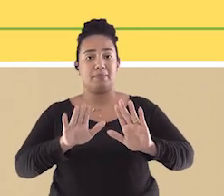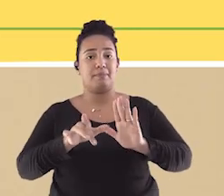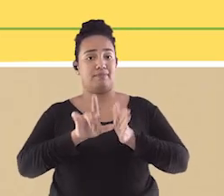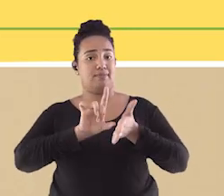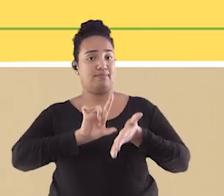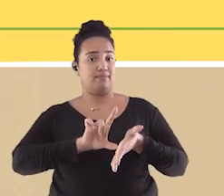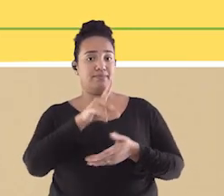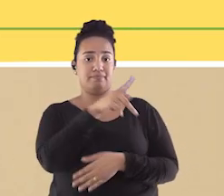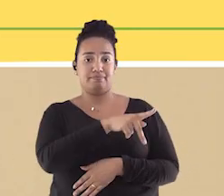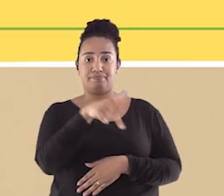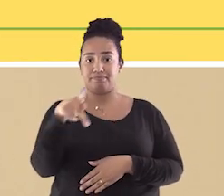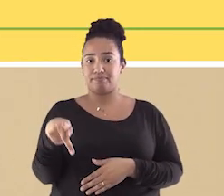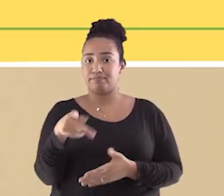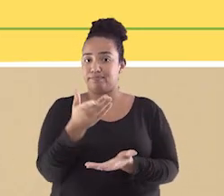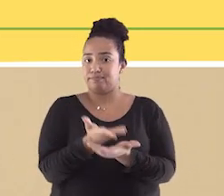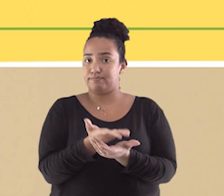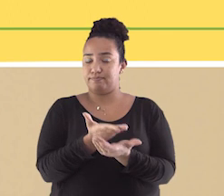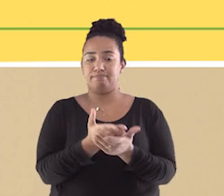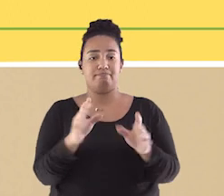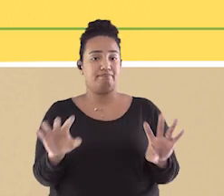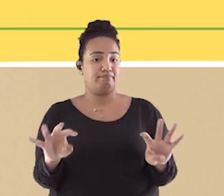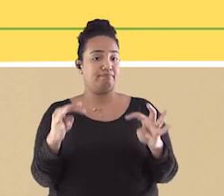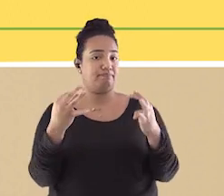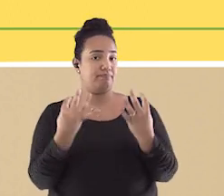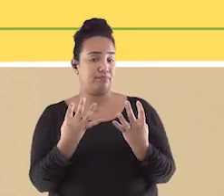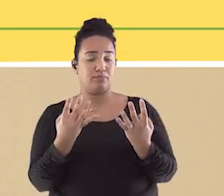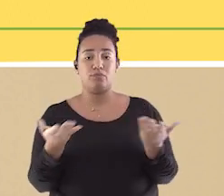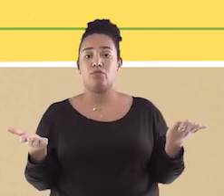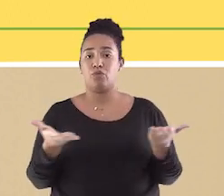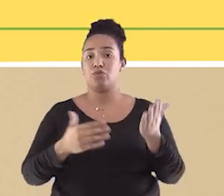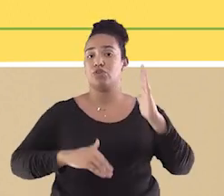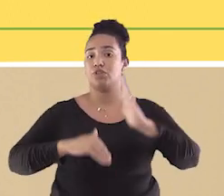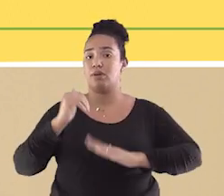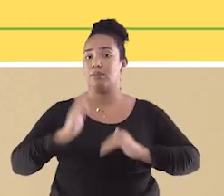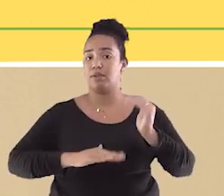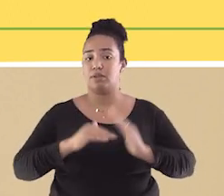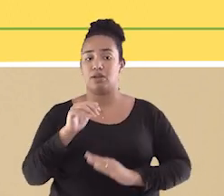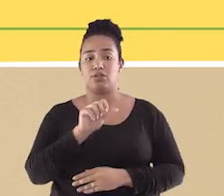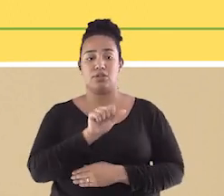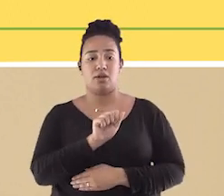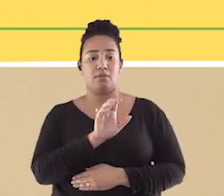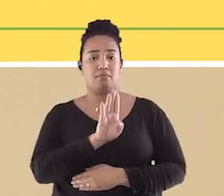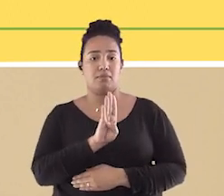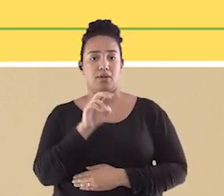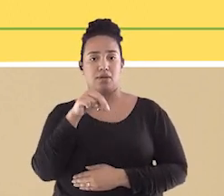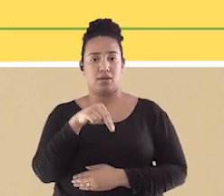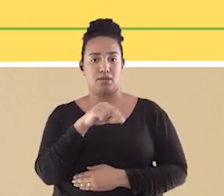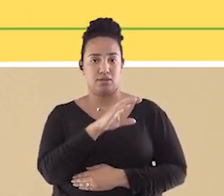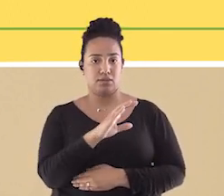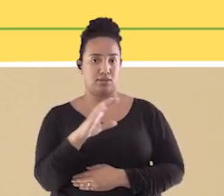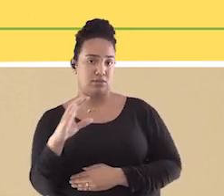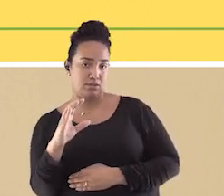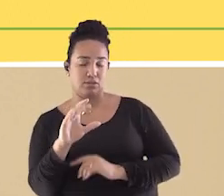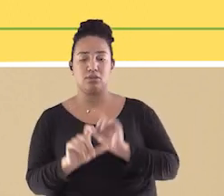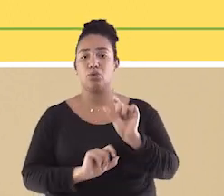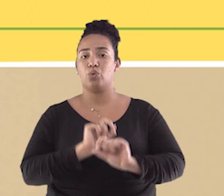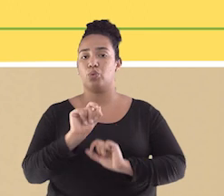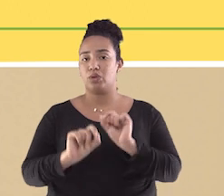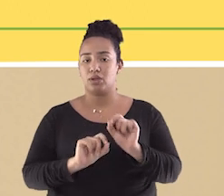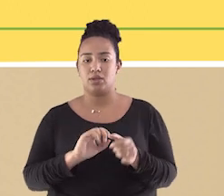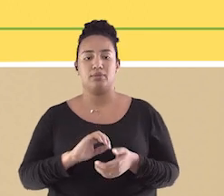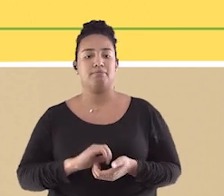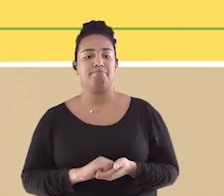antes, para os professores e professoras que nos acompanham, a habilidade da BNCC, que será trabalhada nessa aula, é